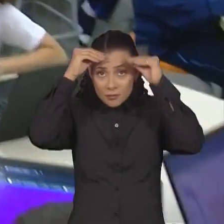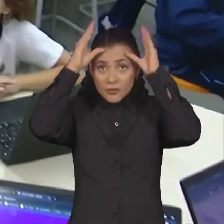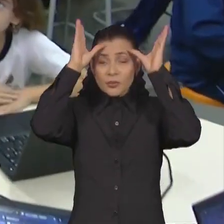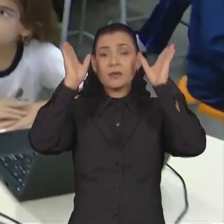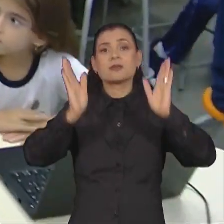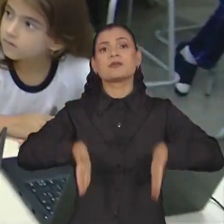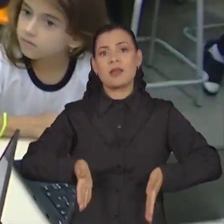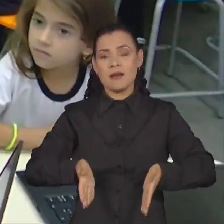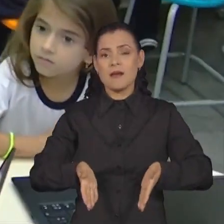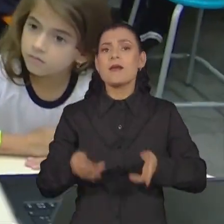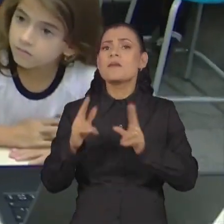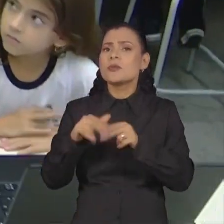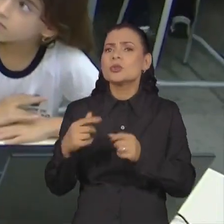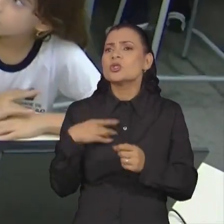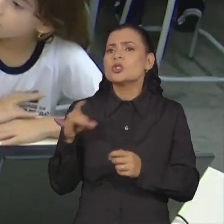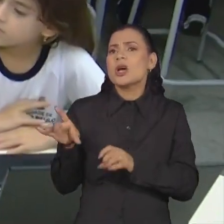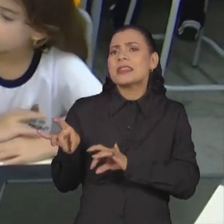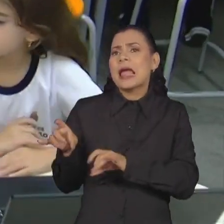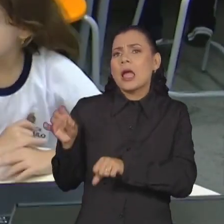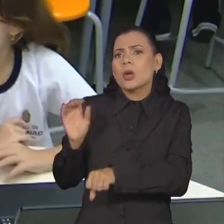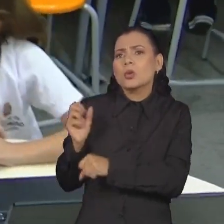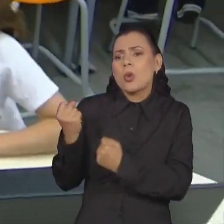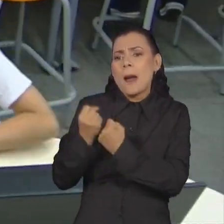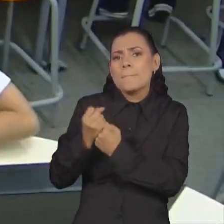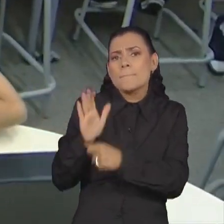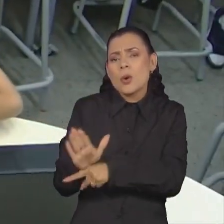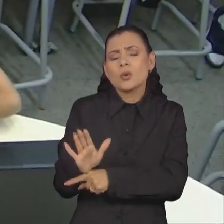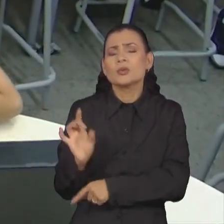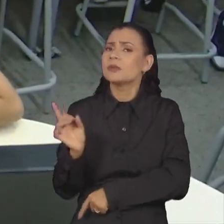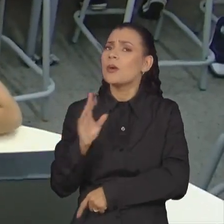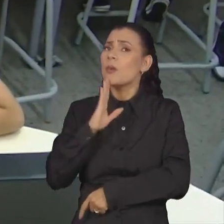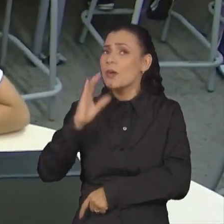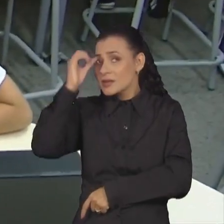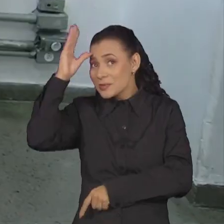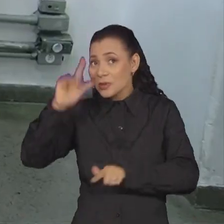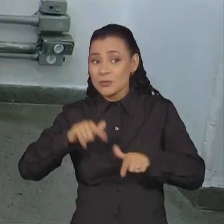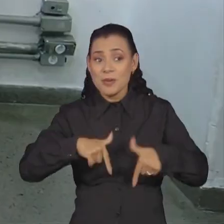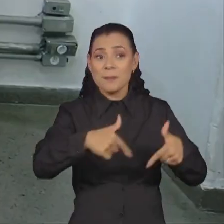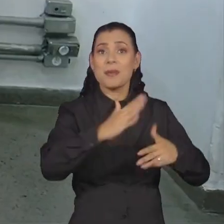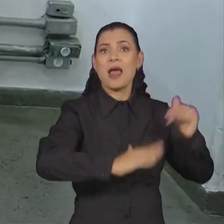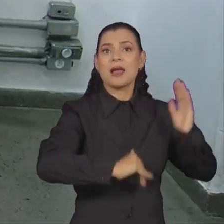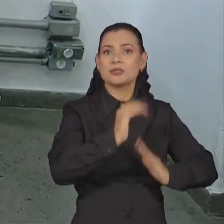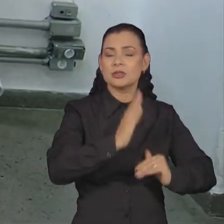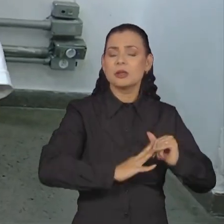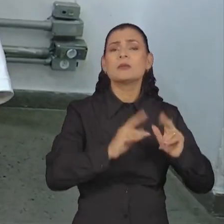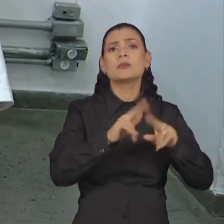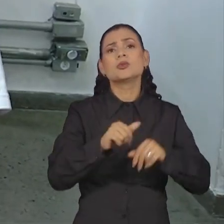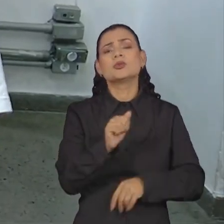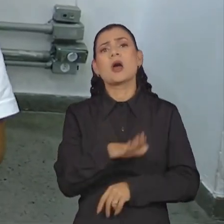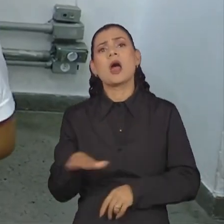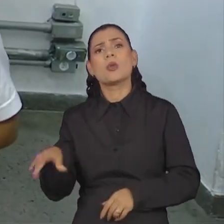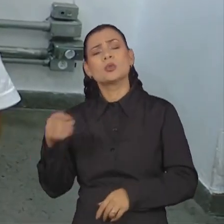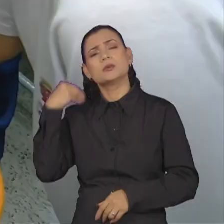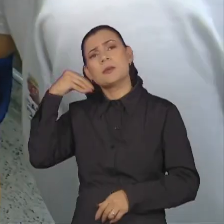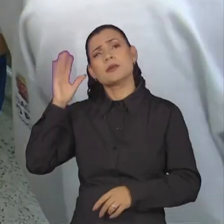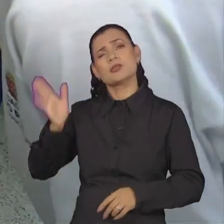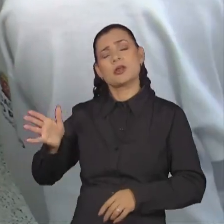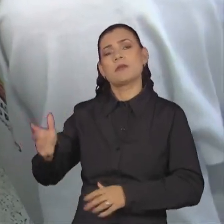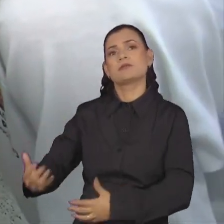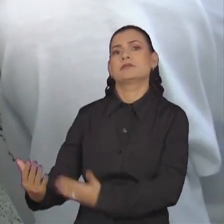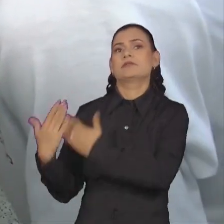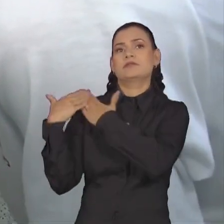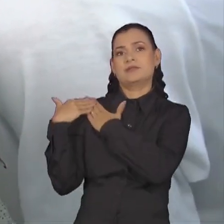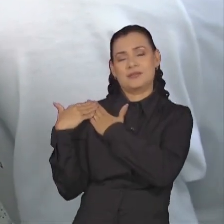vai além do suporte técnico. Ele é uma ponte entre o conhecimento e a prática, onde os estudantes mais experientes assumem papéis